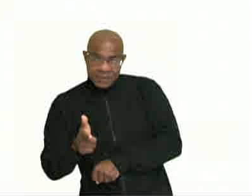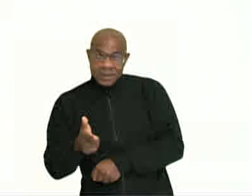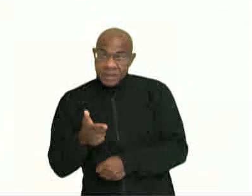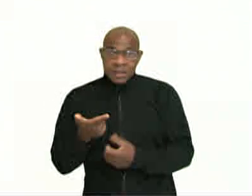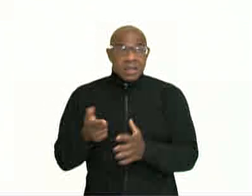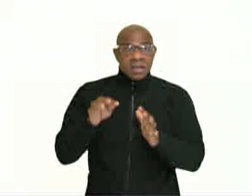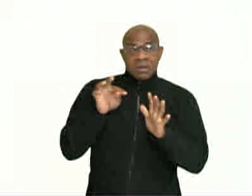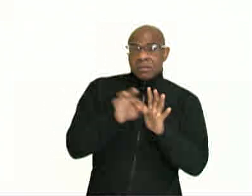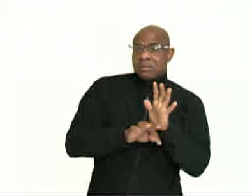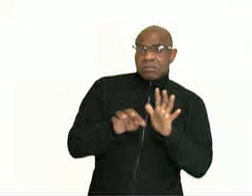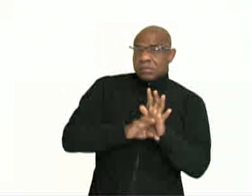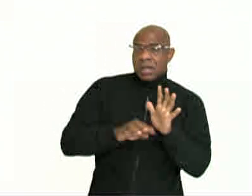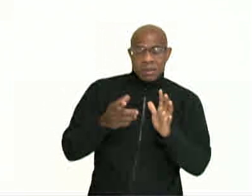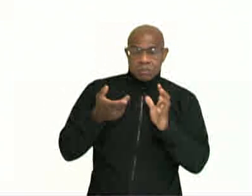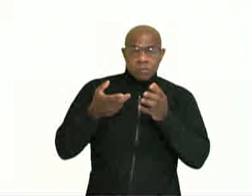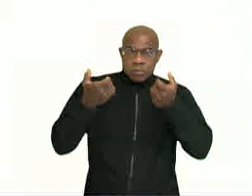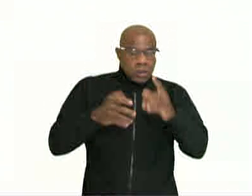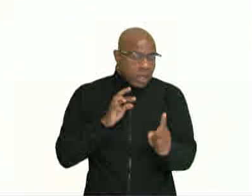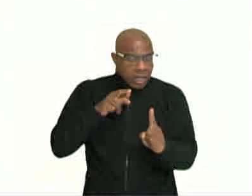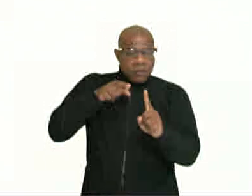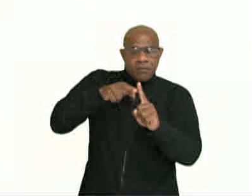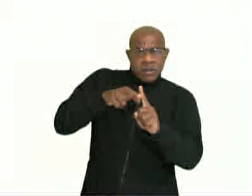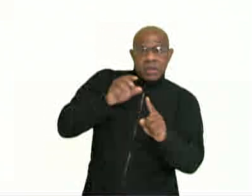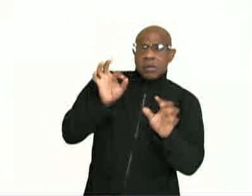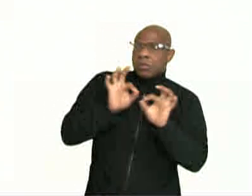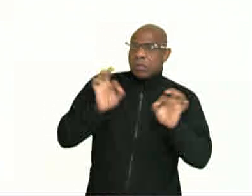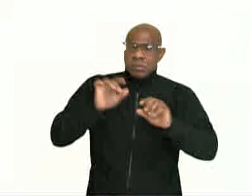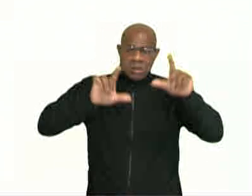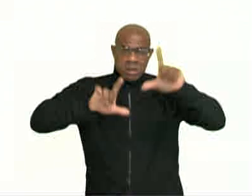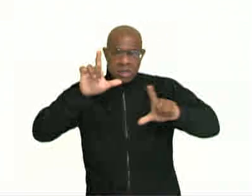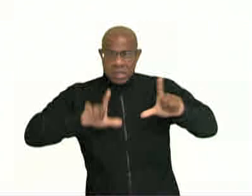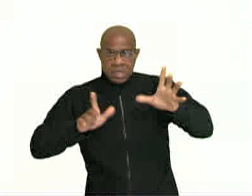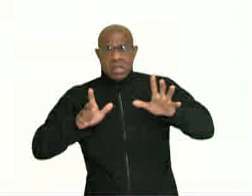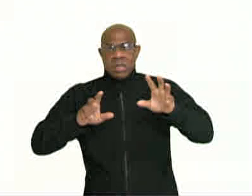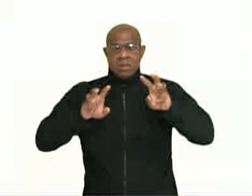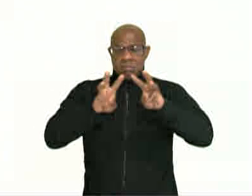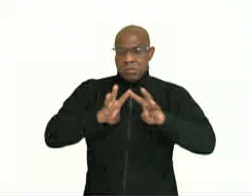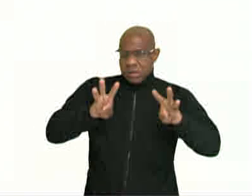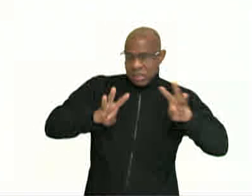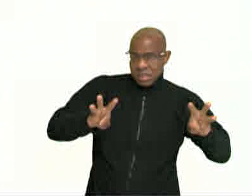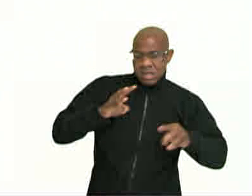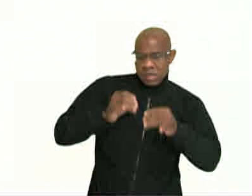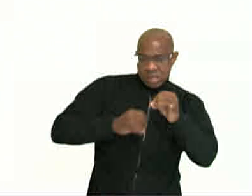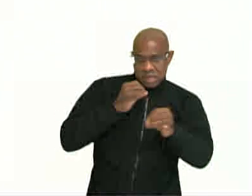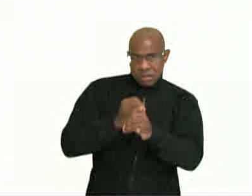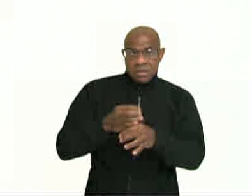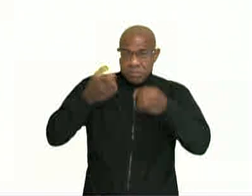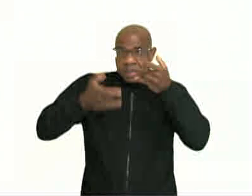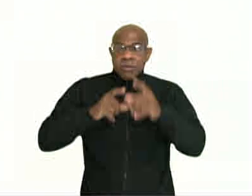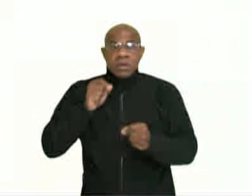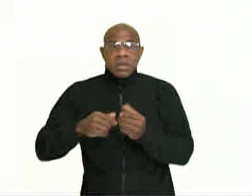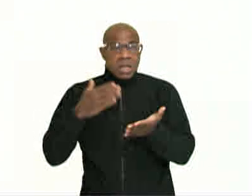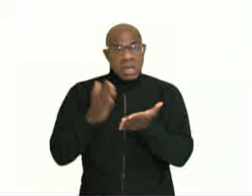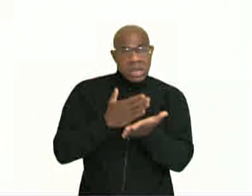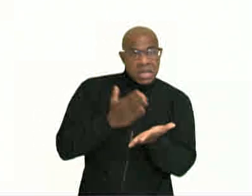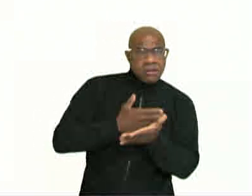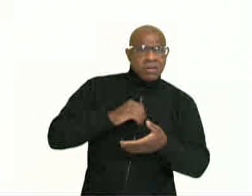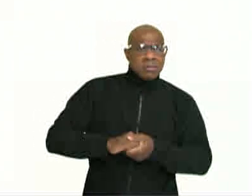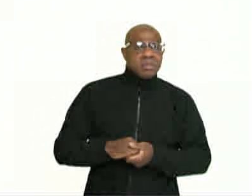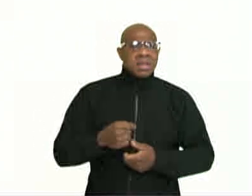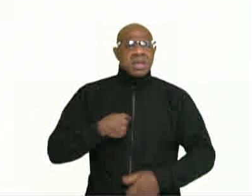não estava se referindo ao mundo das telinhas e da web. Falava sobre livros. E aí eu fiquei um